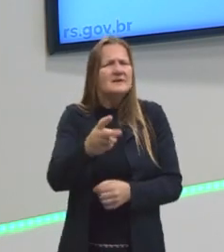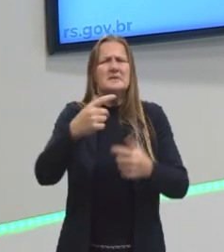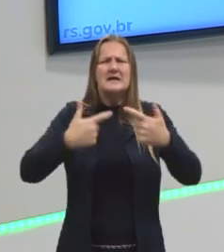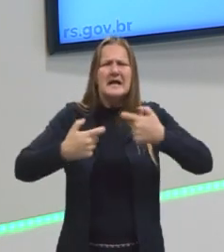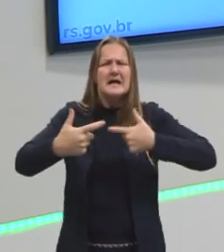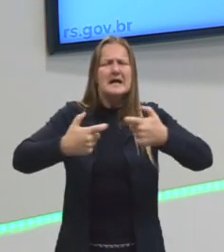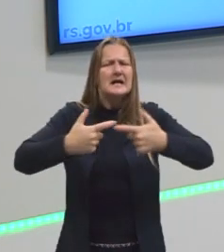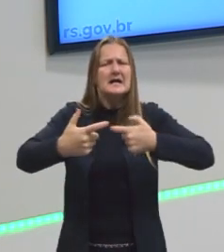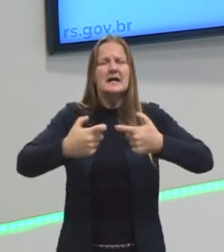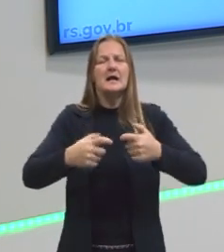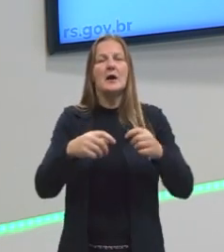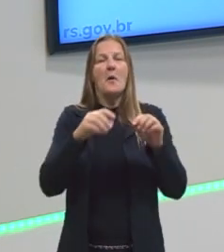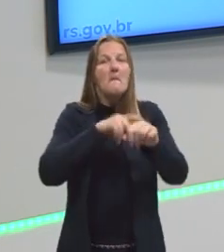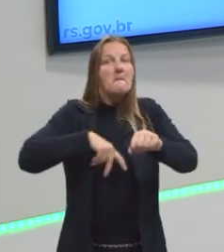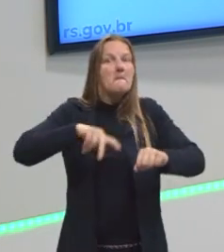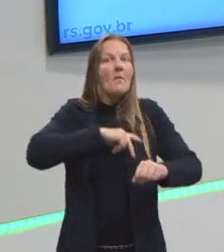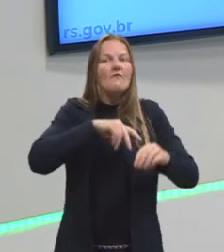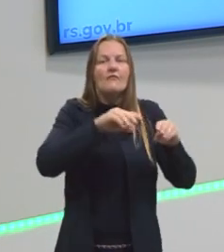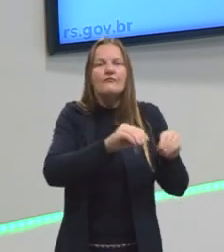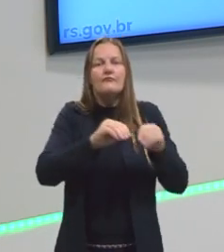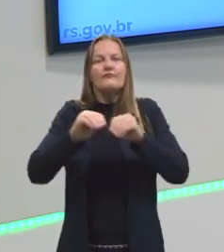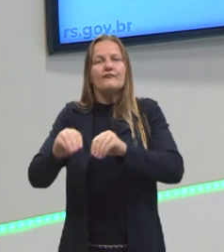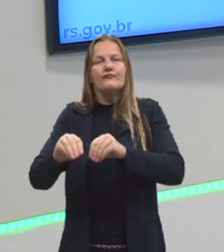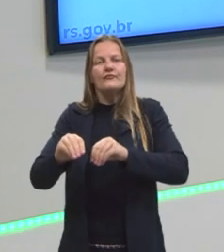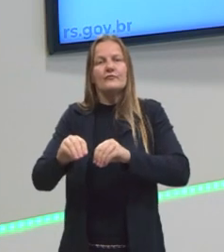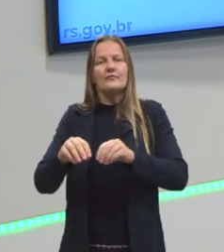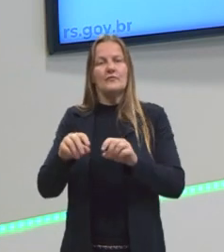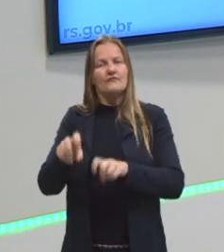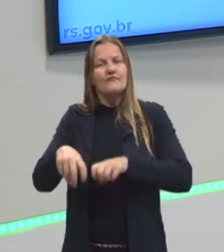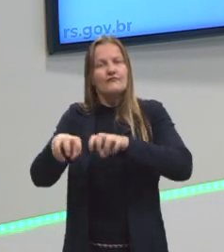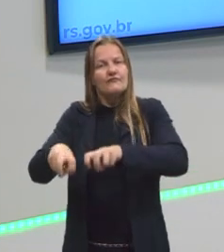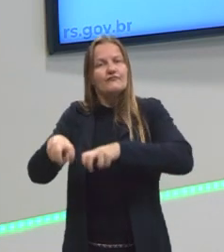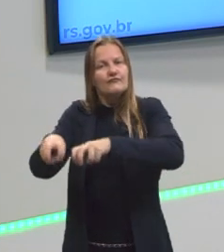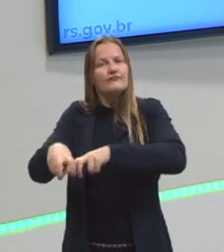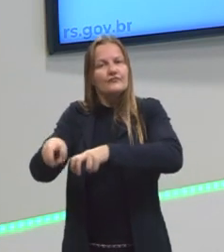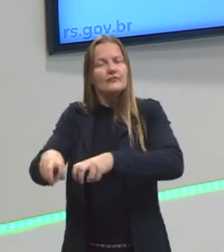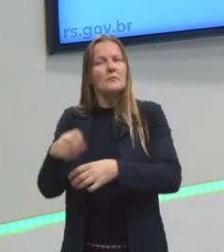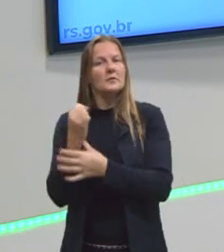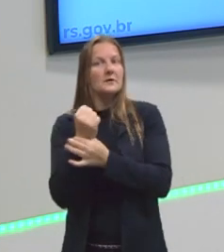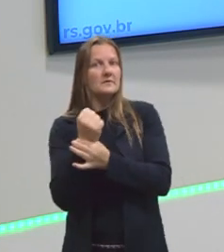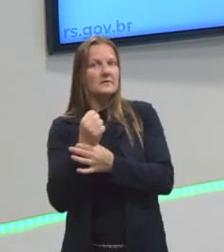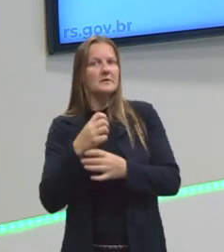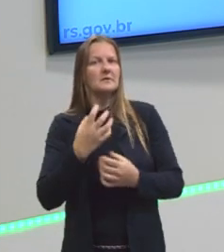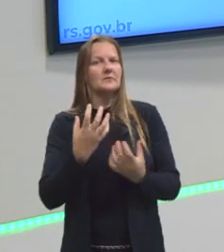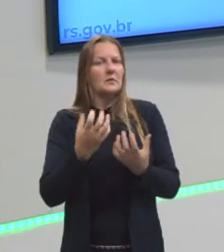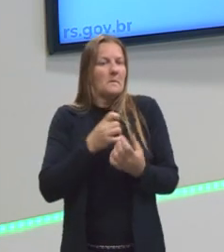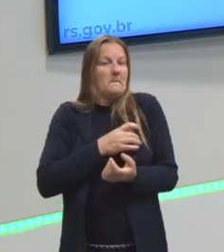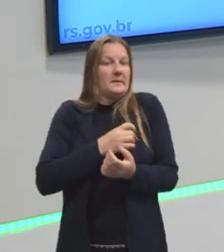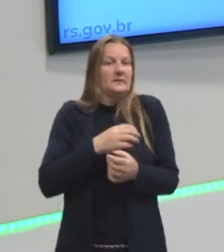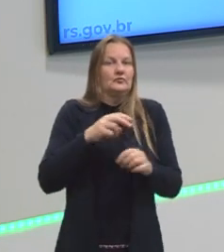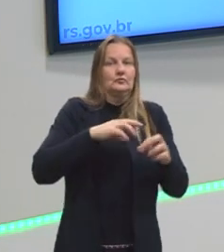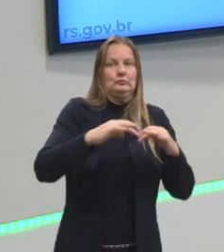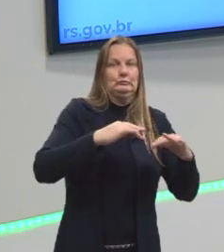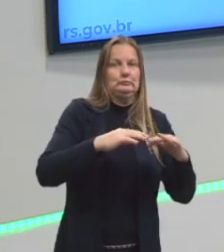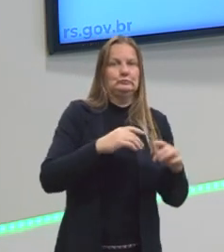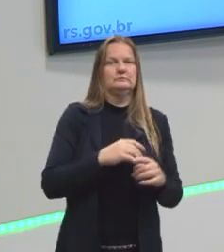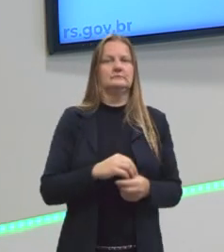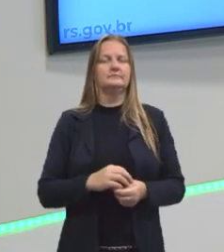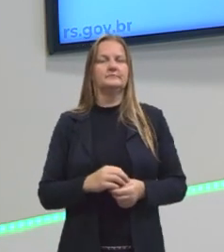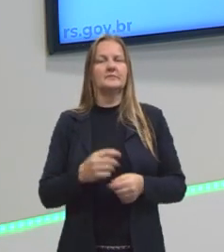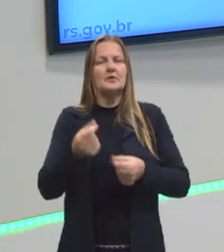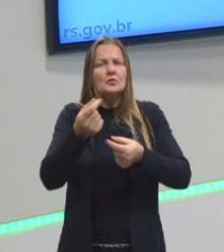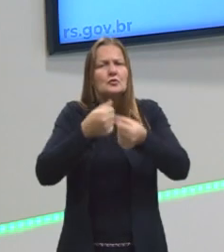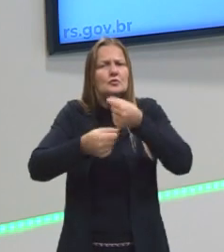vai para o campo lembro do feudalismo em busca de principalmente segurança e também fugir da crise